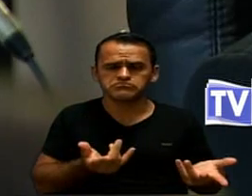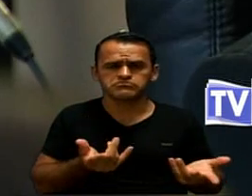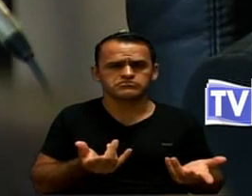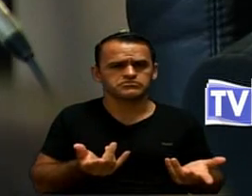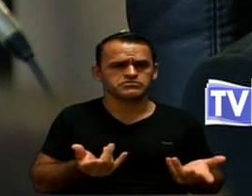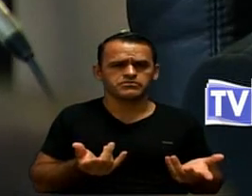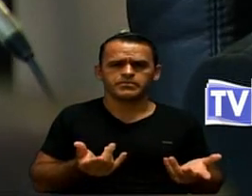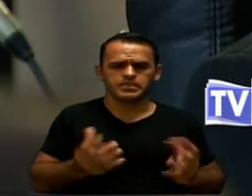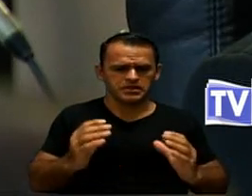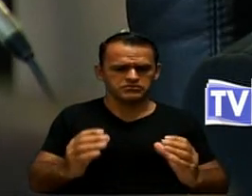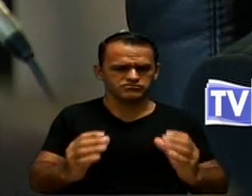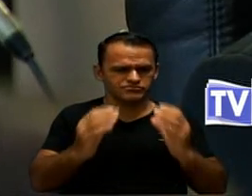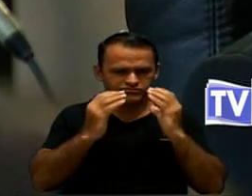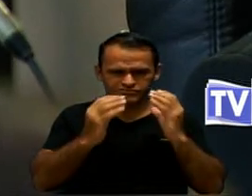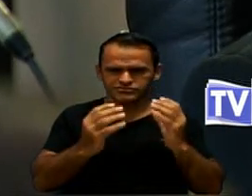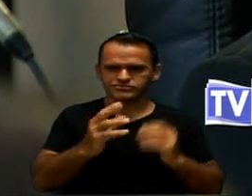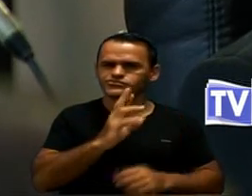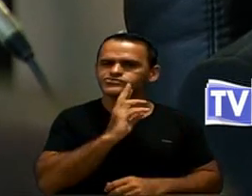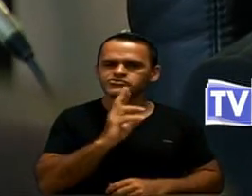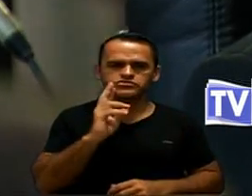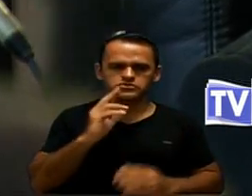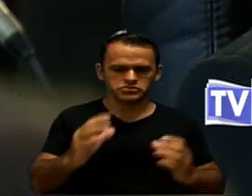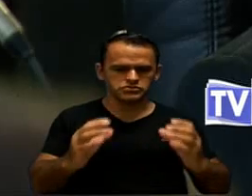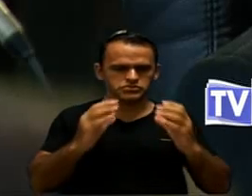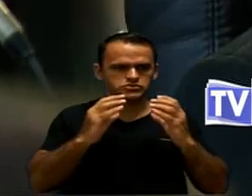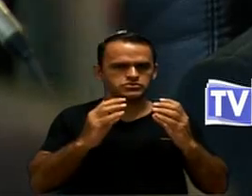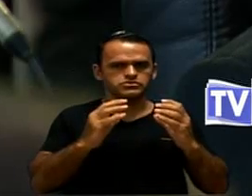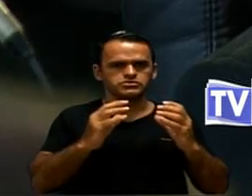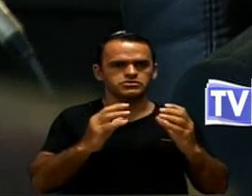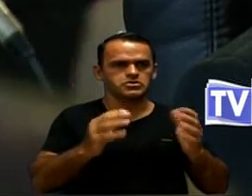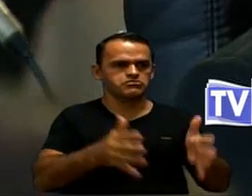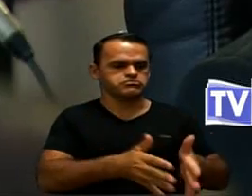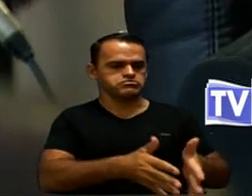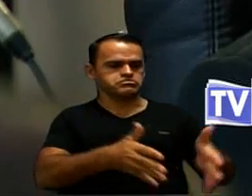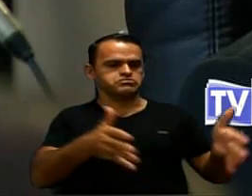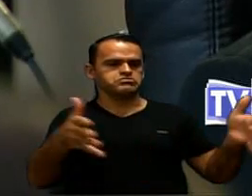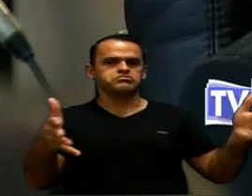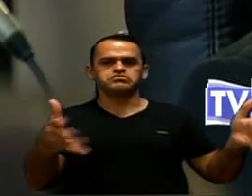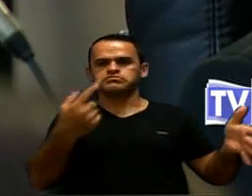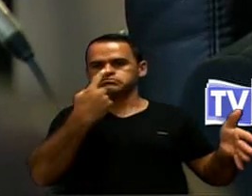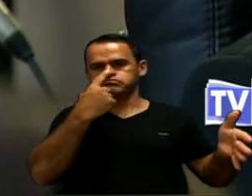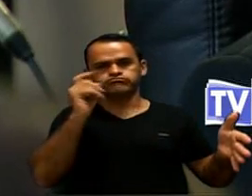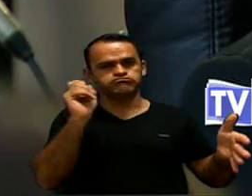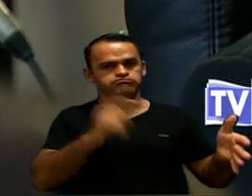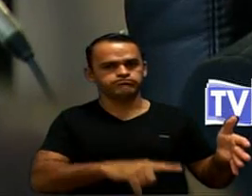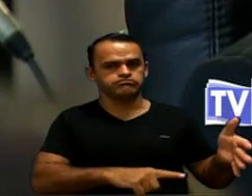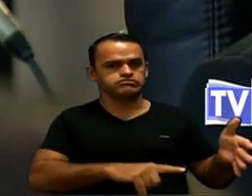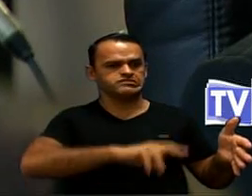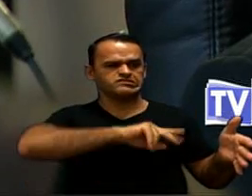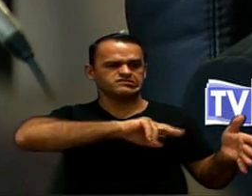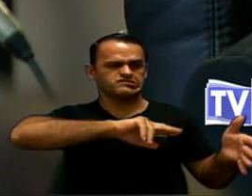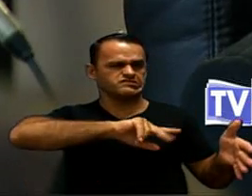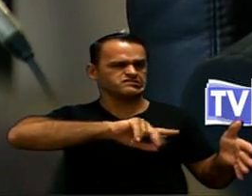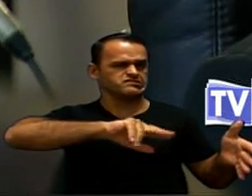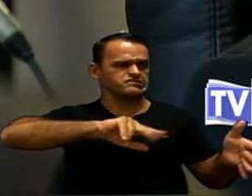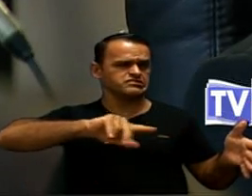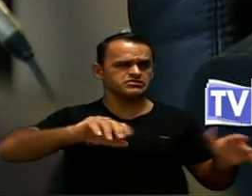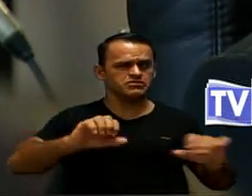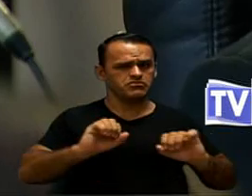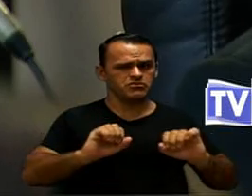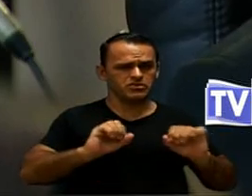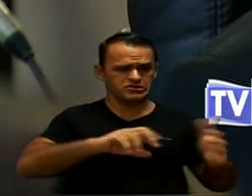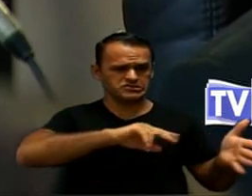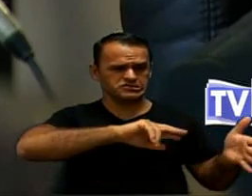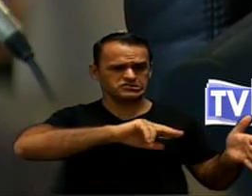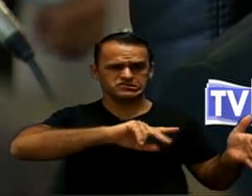um fast food pode ter em tamanho 10% de uma fábrica de uma 100% de parafuso e